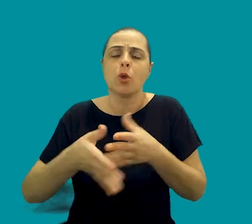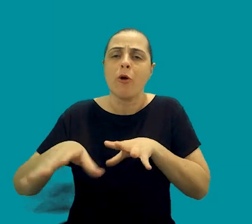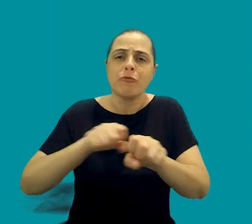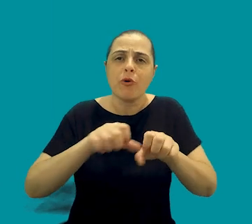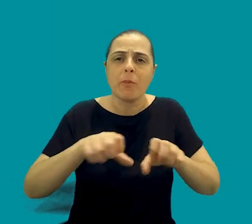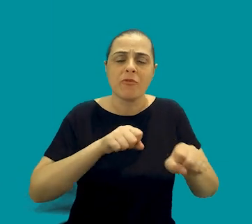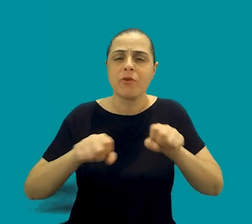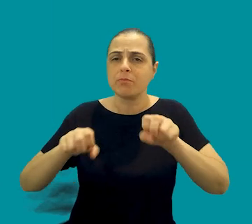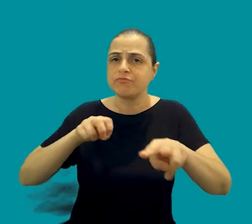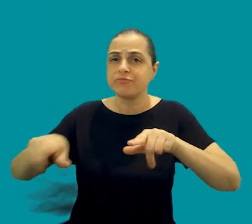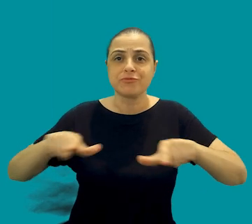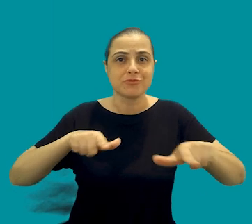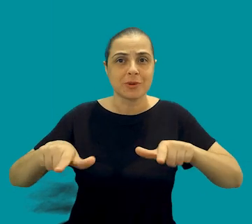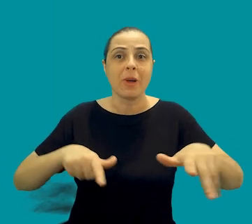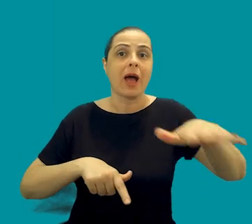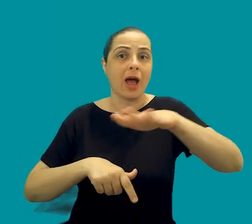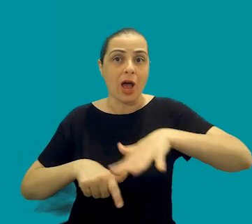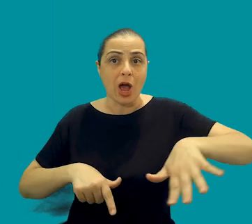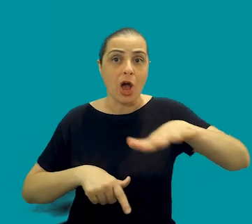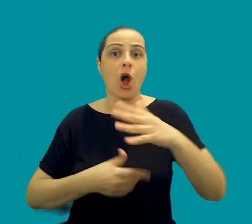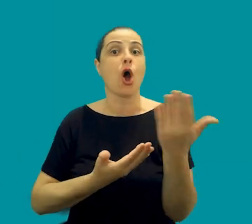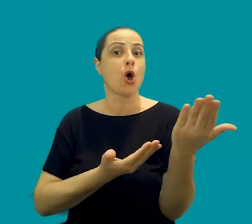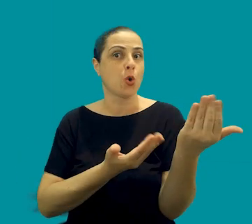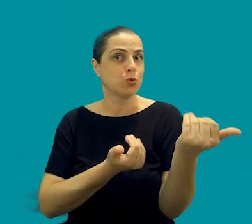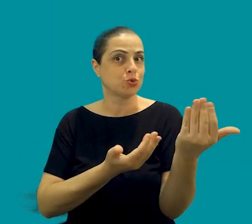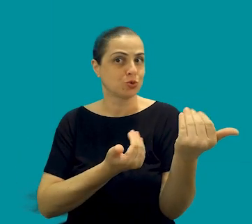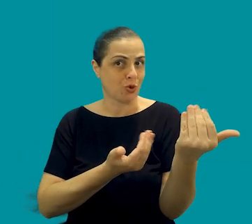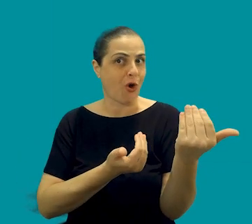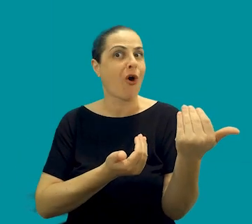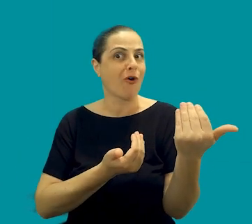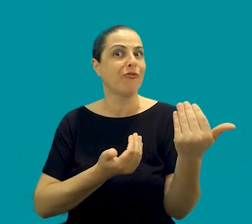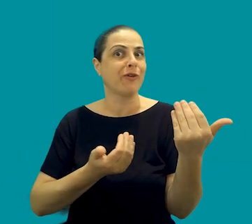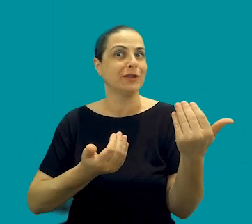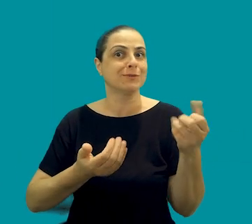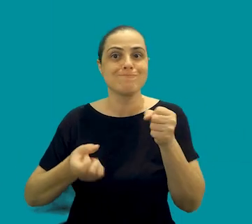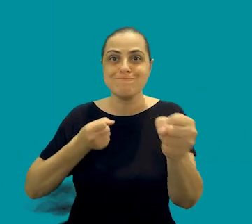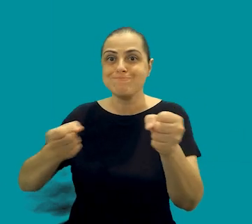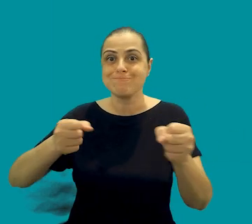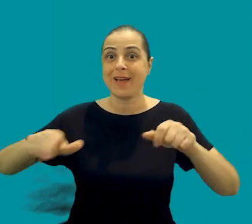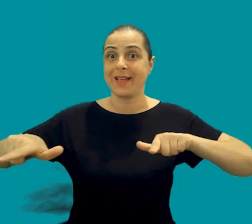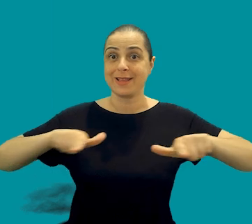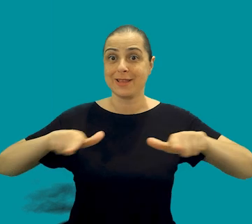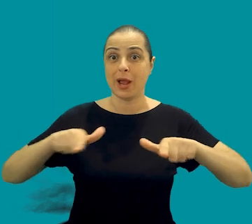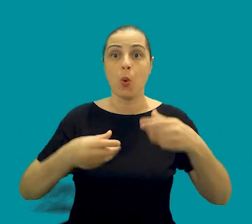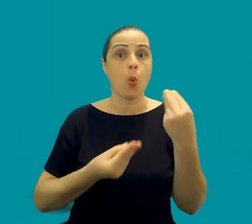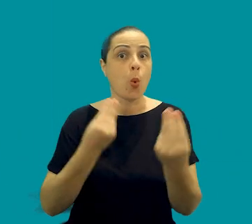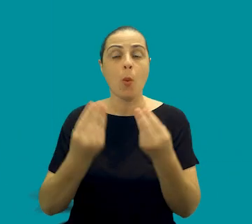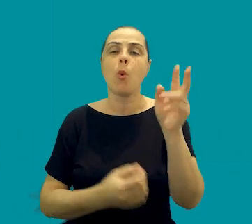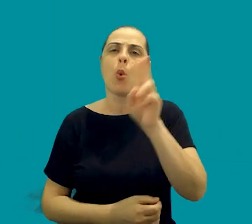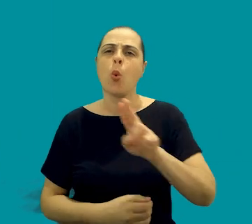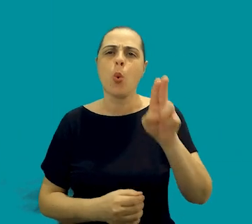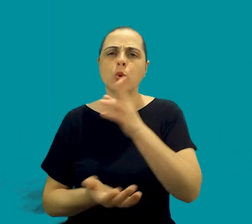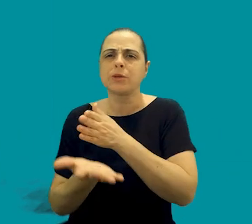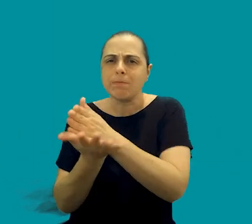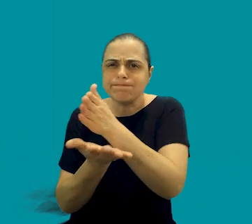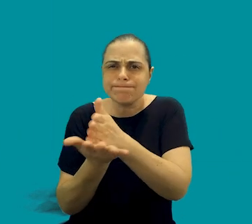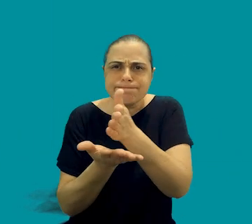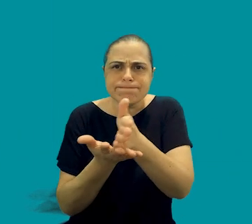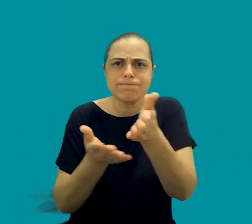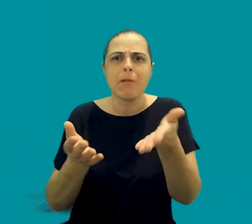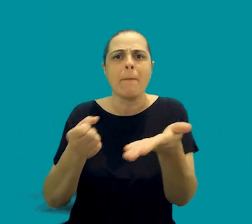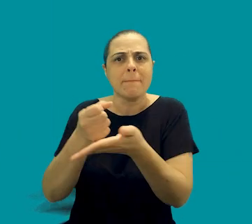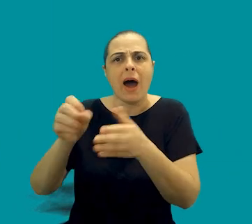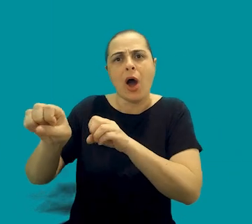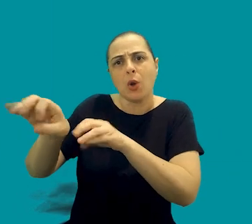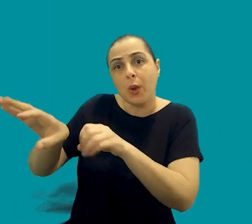Isso sempre à luz, né, de espelhar o desenvolvimento desses jovens a partir de diretrizes educacionais e